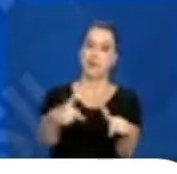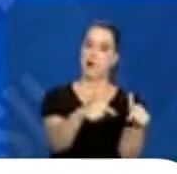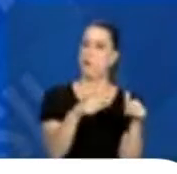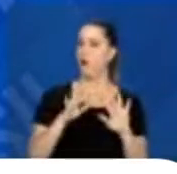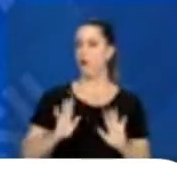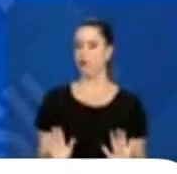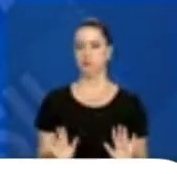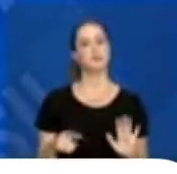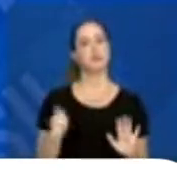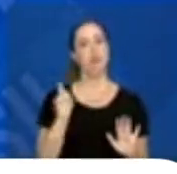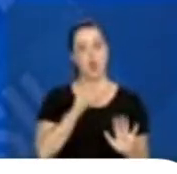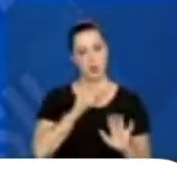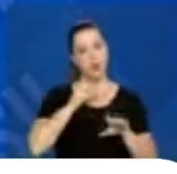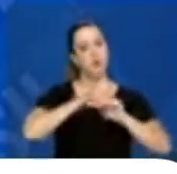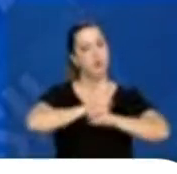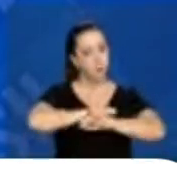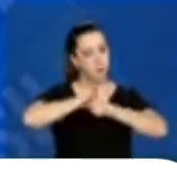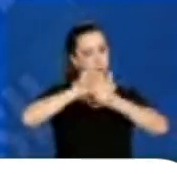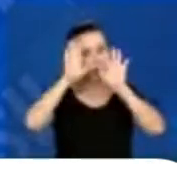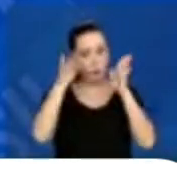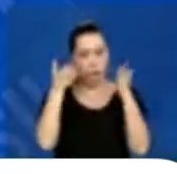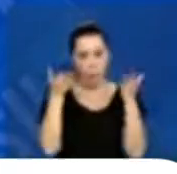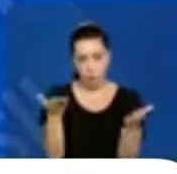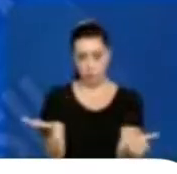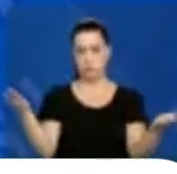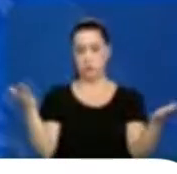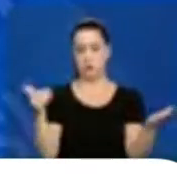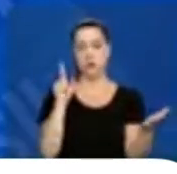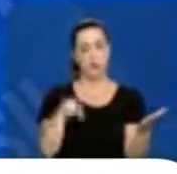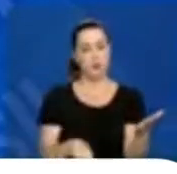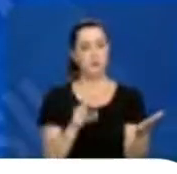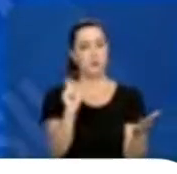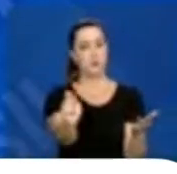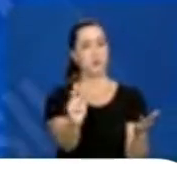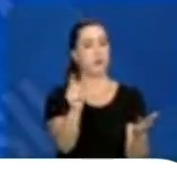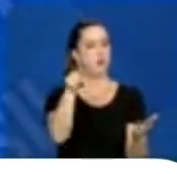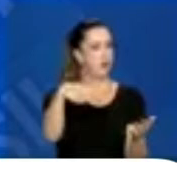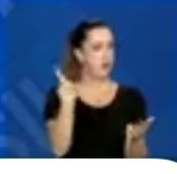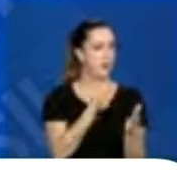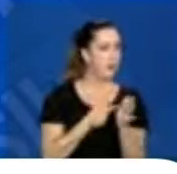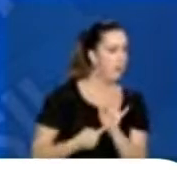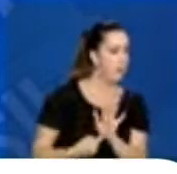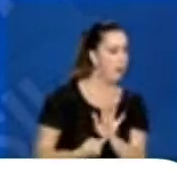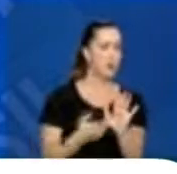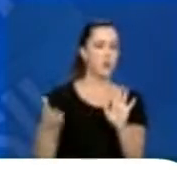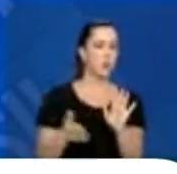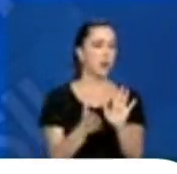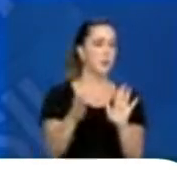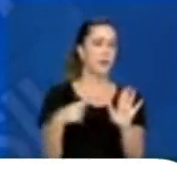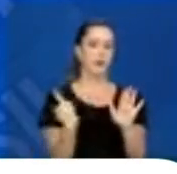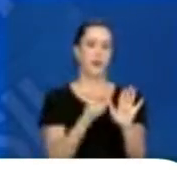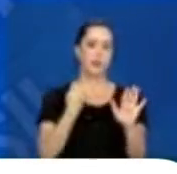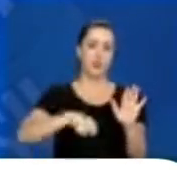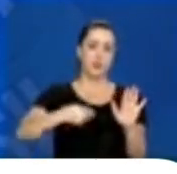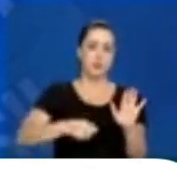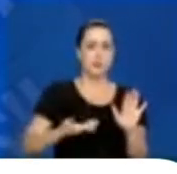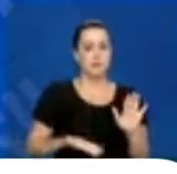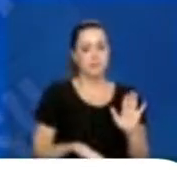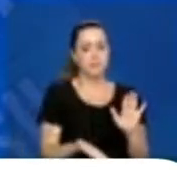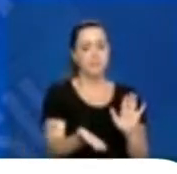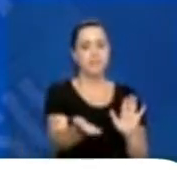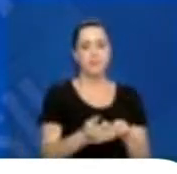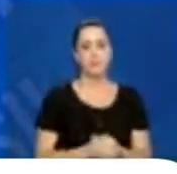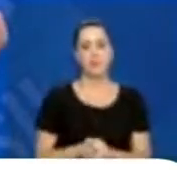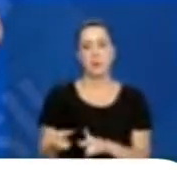fundamental, a nossa transparência com vocês, com a sociedade, é o que norteia o que a gente faz, tá? Então, qualquer coisa,